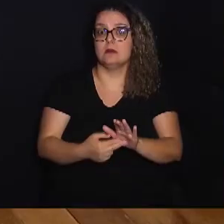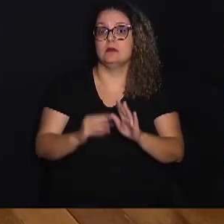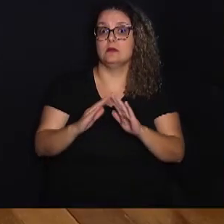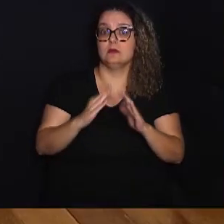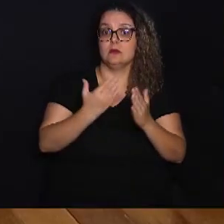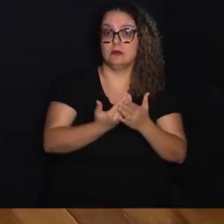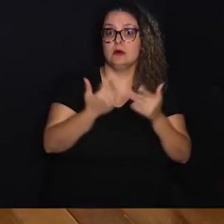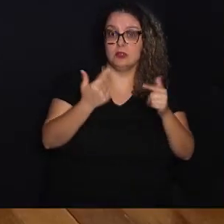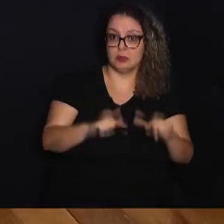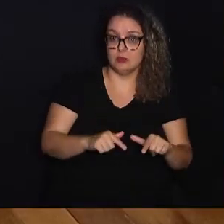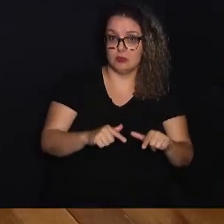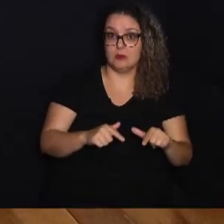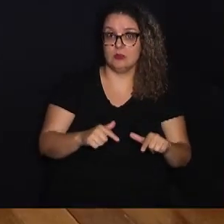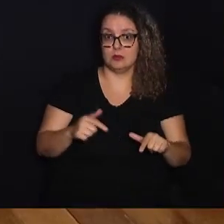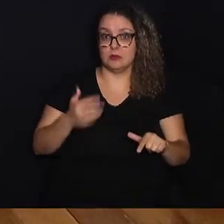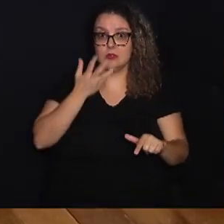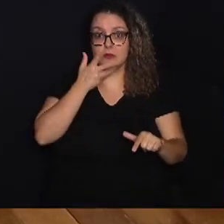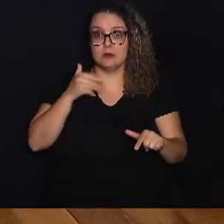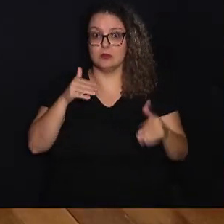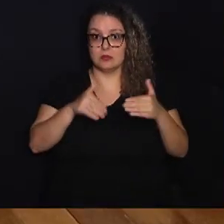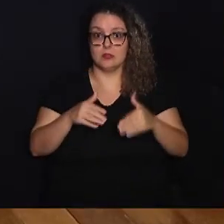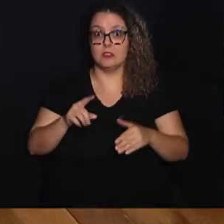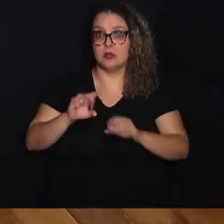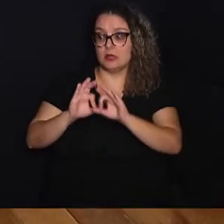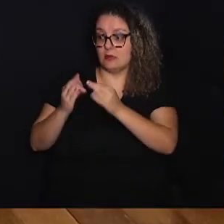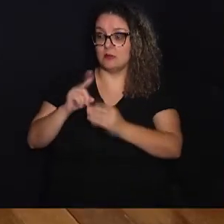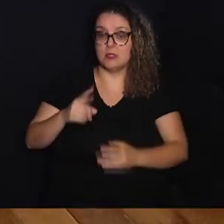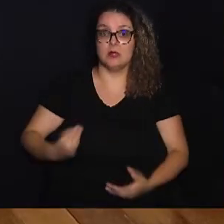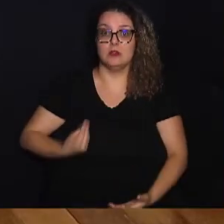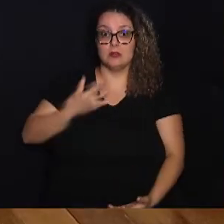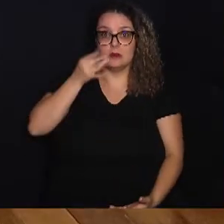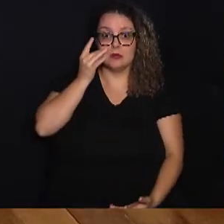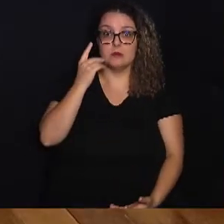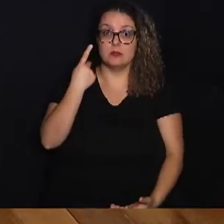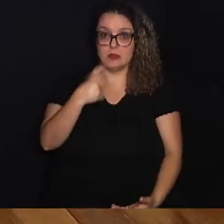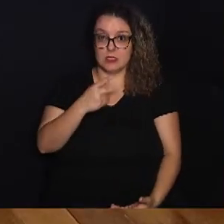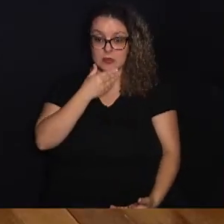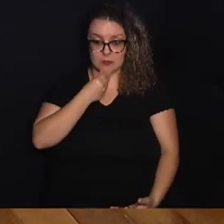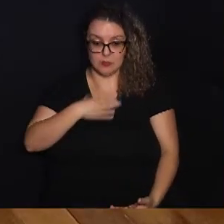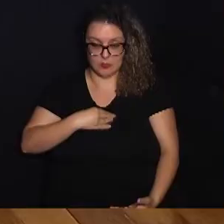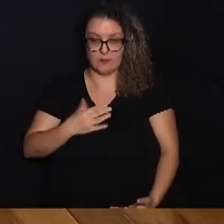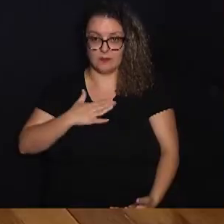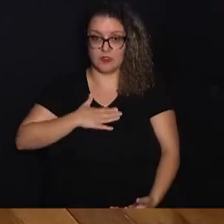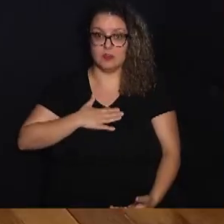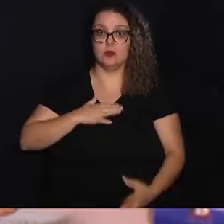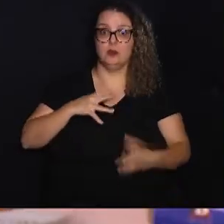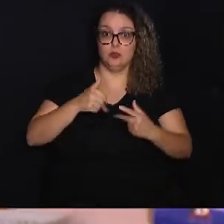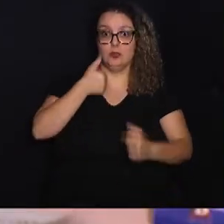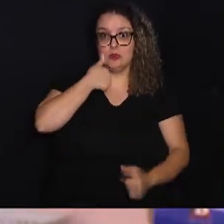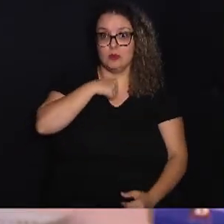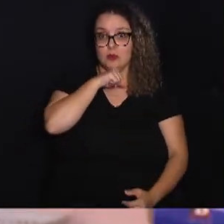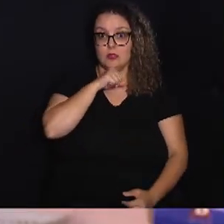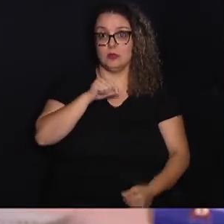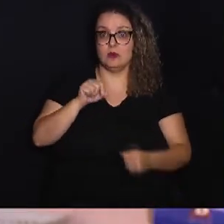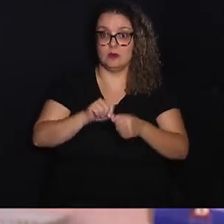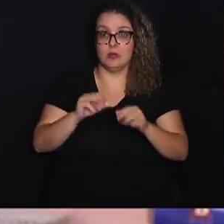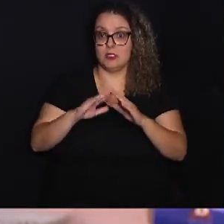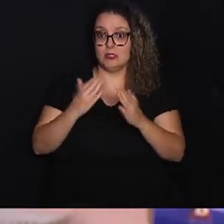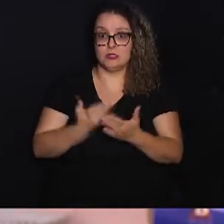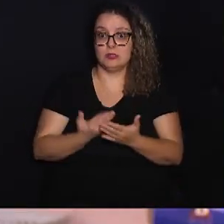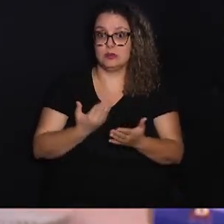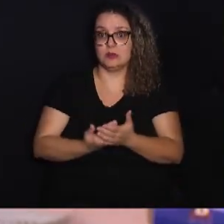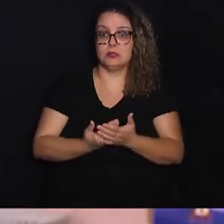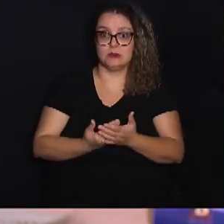era um lugar em que as crianças estavam lá e a família não estava presente. Para ele, todas as mães fazem escola, porque o